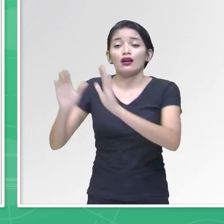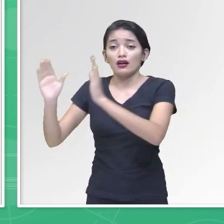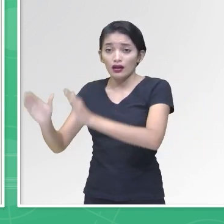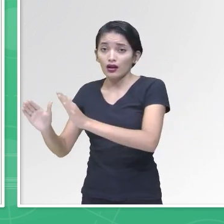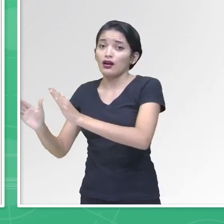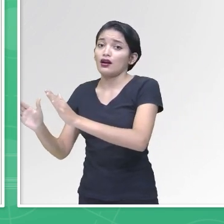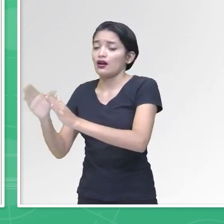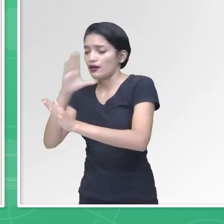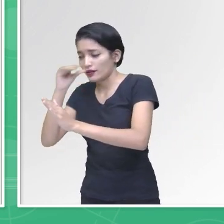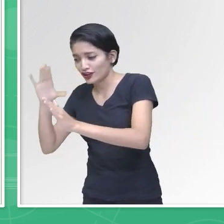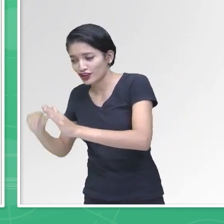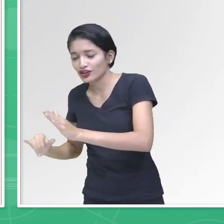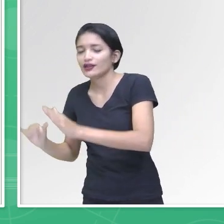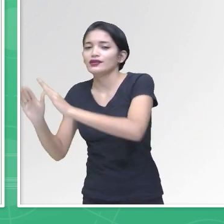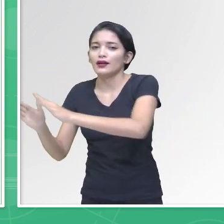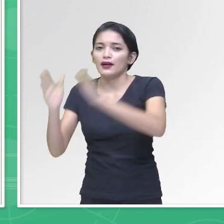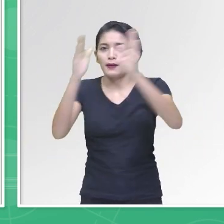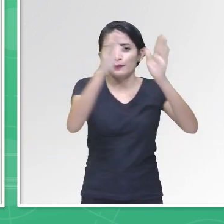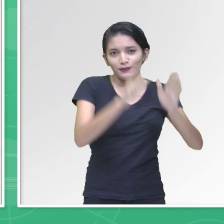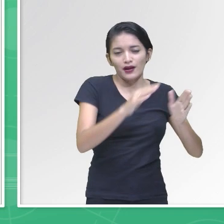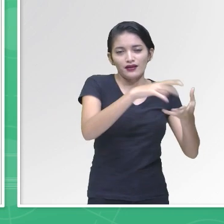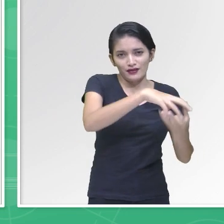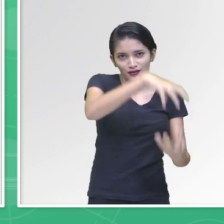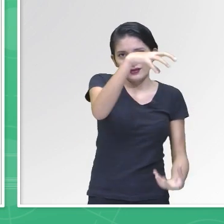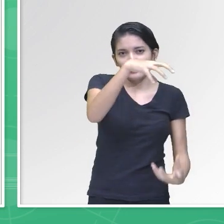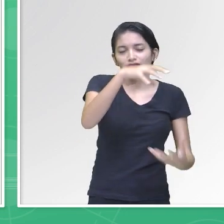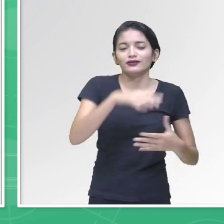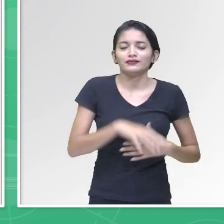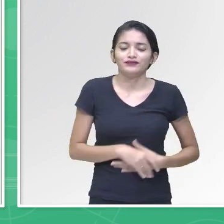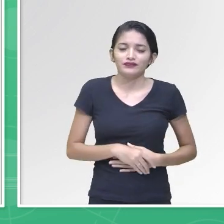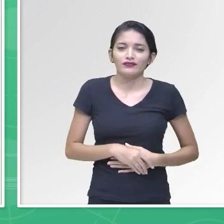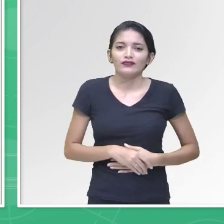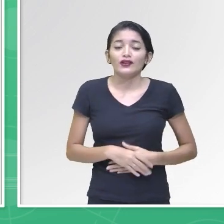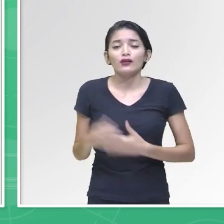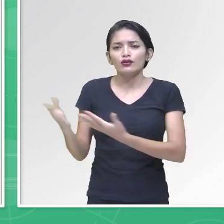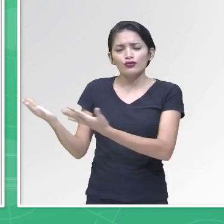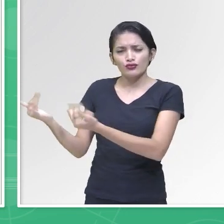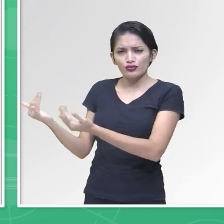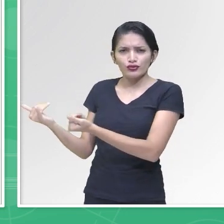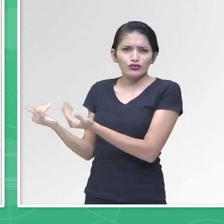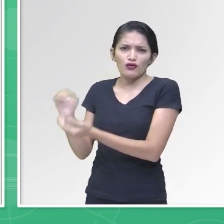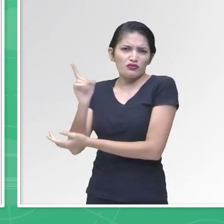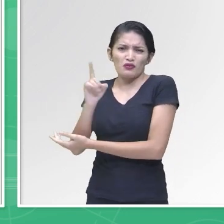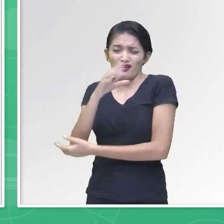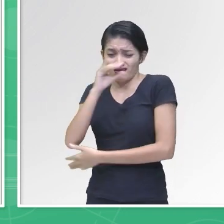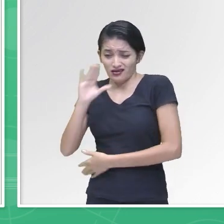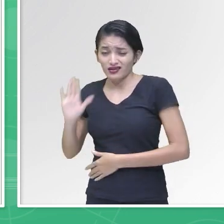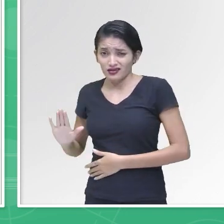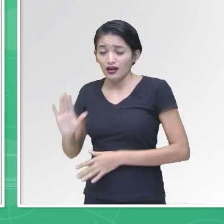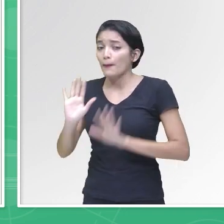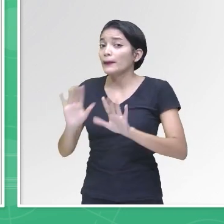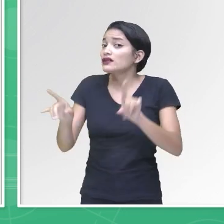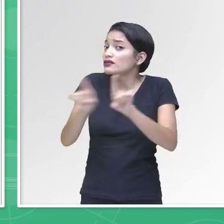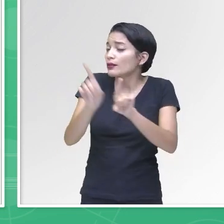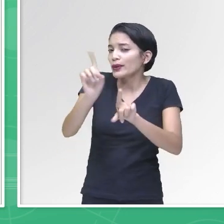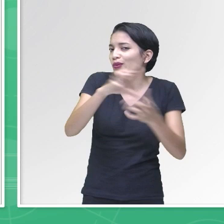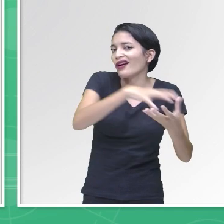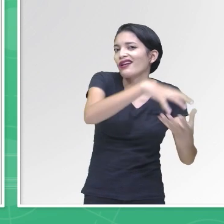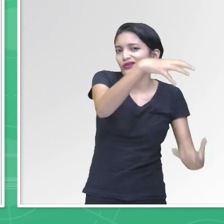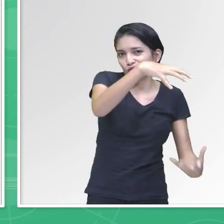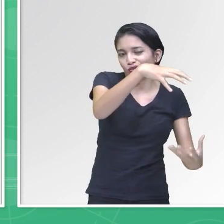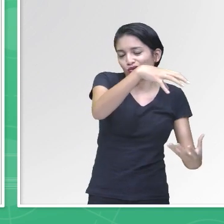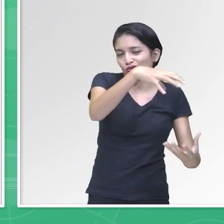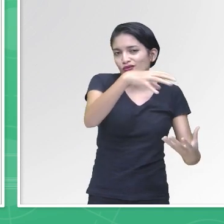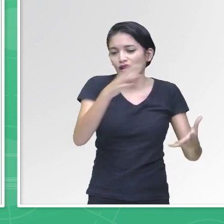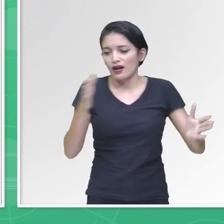crianças e o mundo dos adultos, né? O jovem que está na juventude, ele não é mais criança, mas também não é adulto,